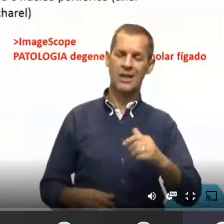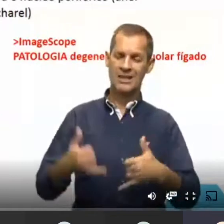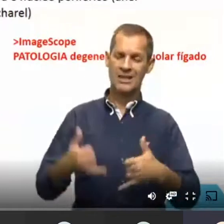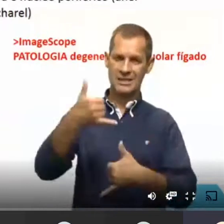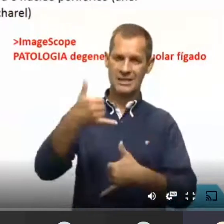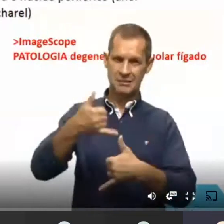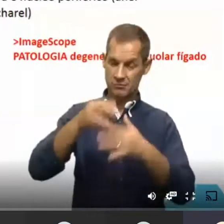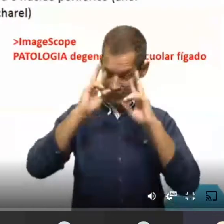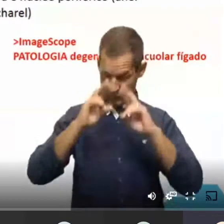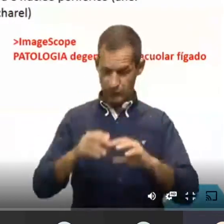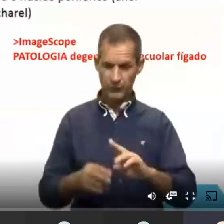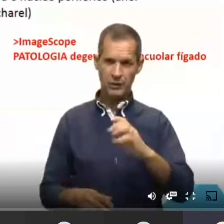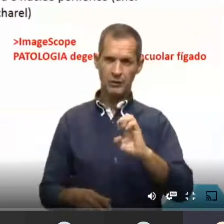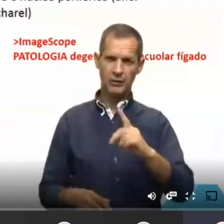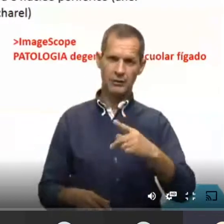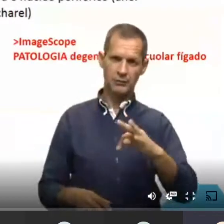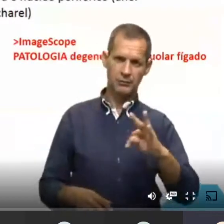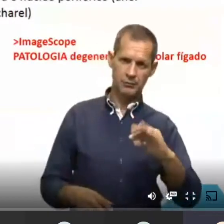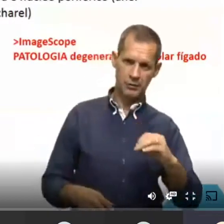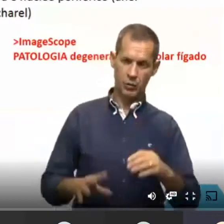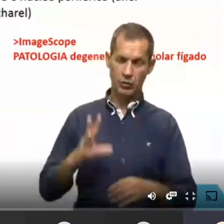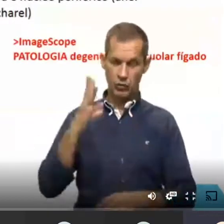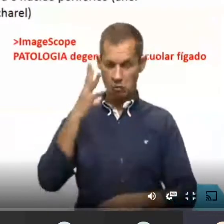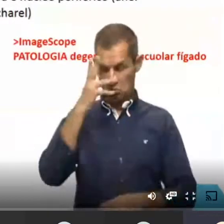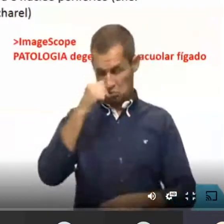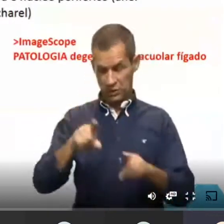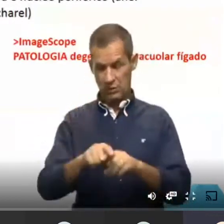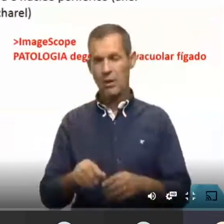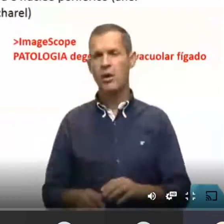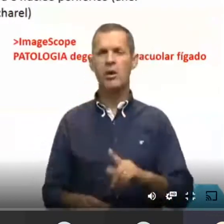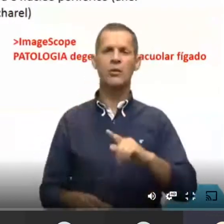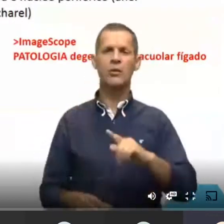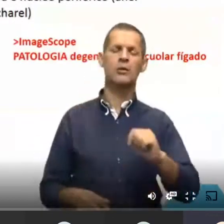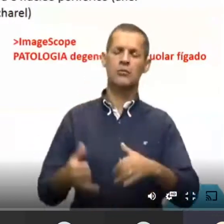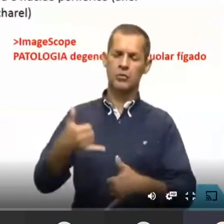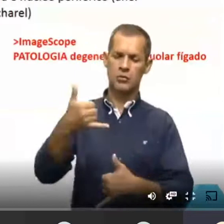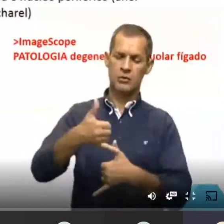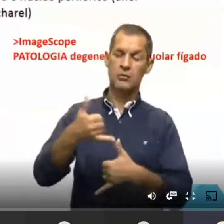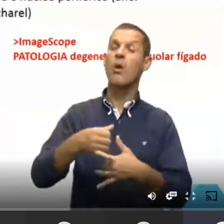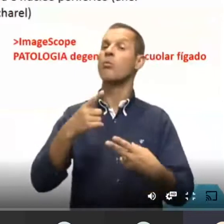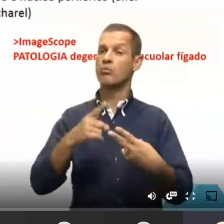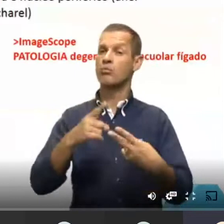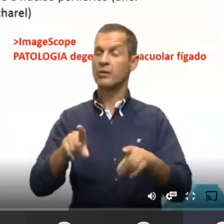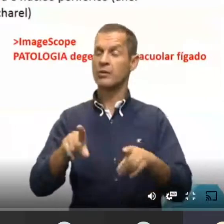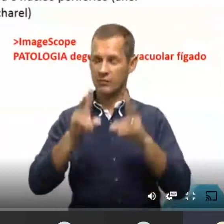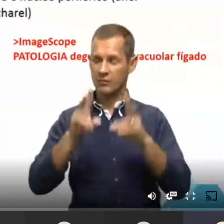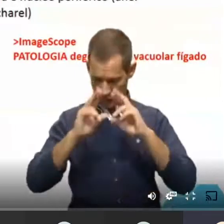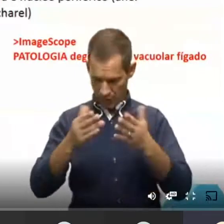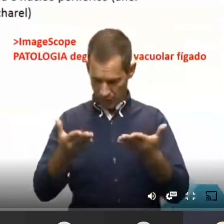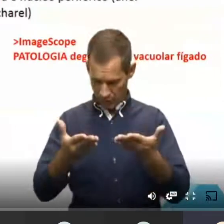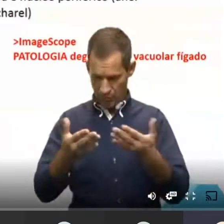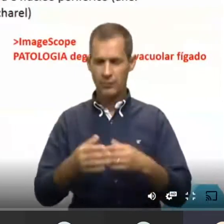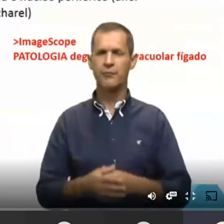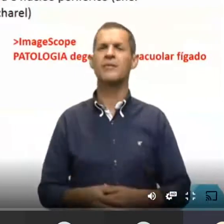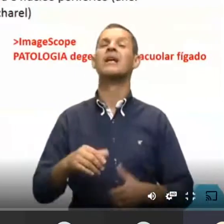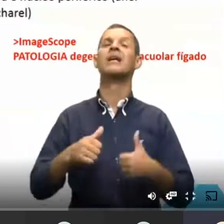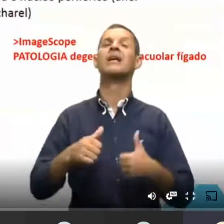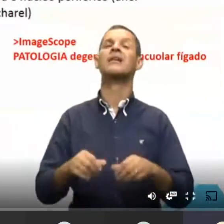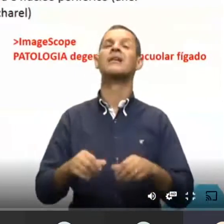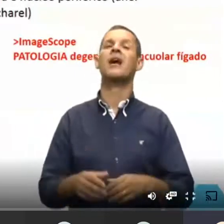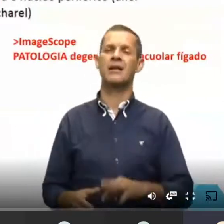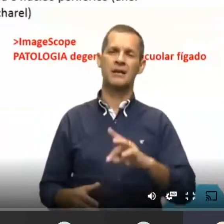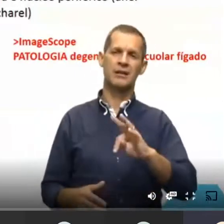lipídicas, né? Olha aqui, um hepatócito bem bonito, bem grande, com uma gota lipídica, outro. Então, todos esses que vocês estão vendo